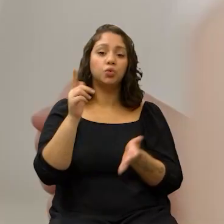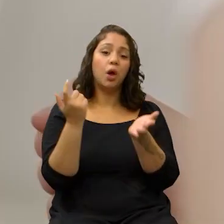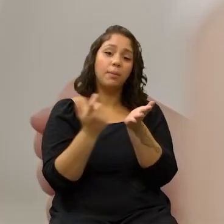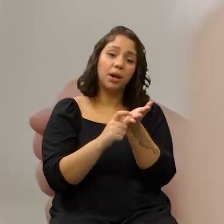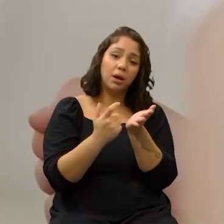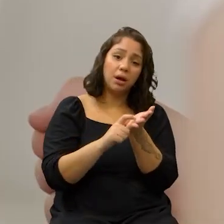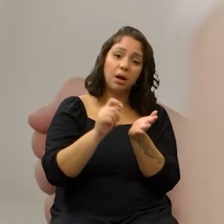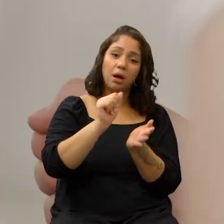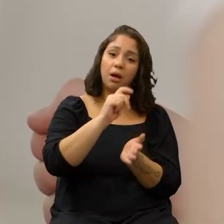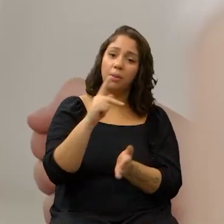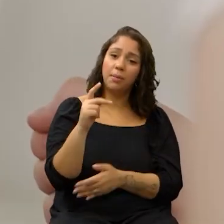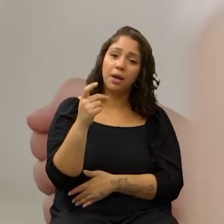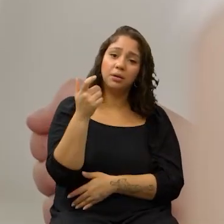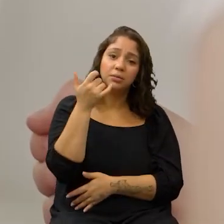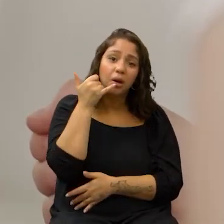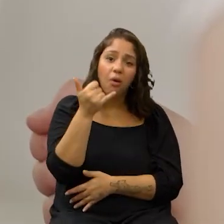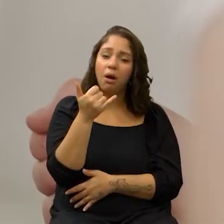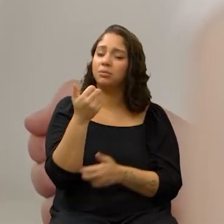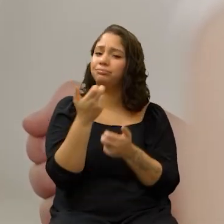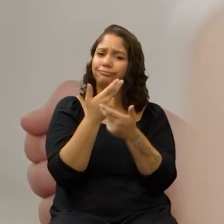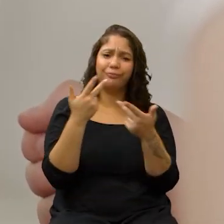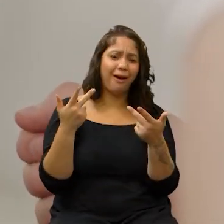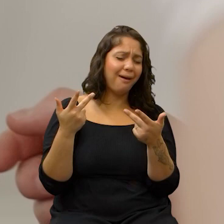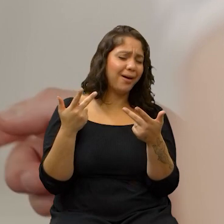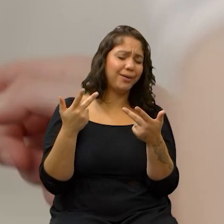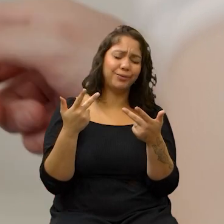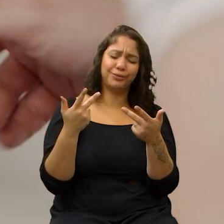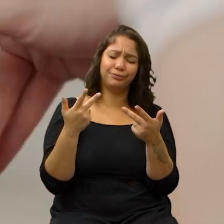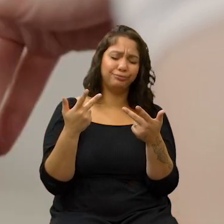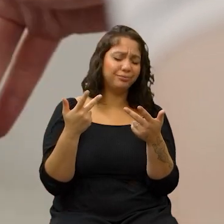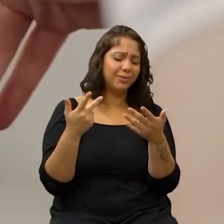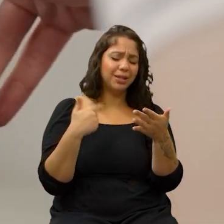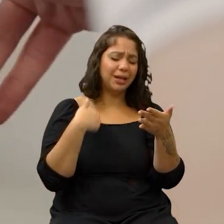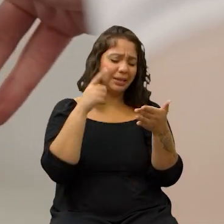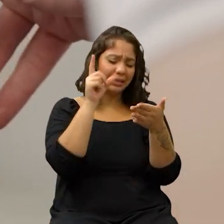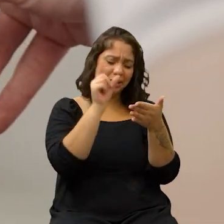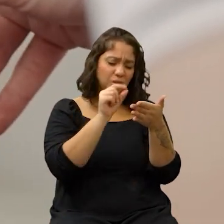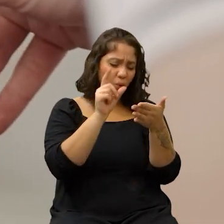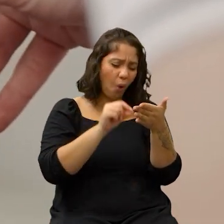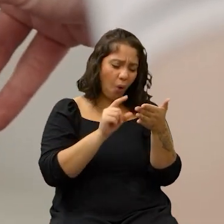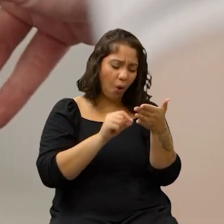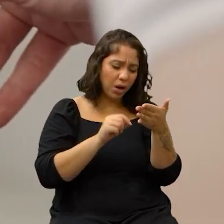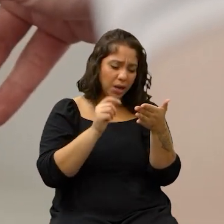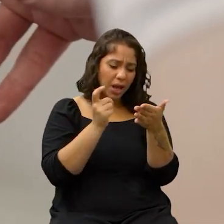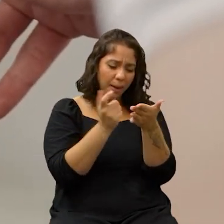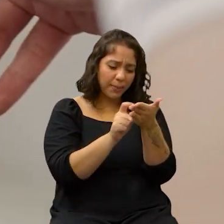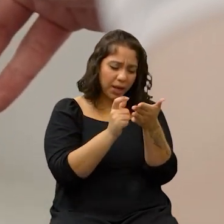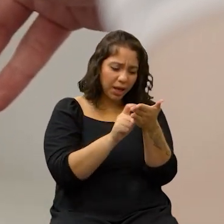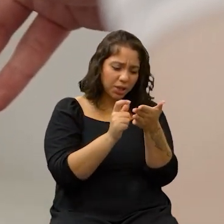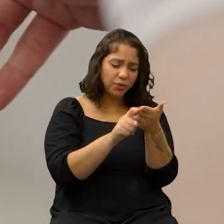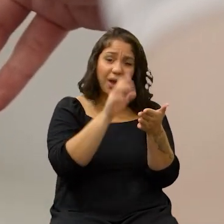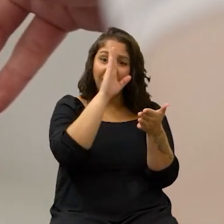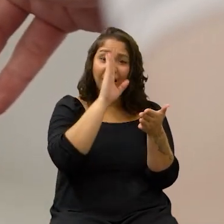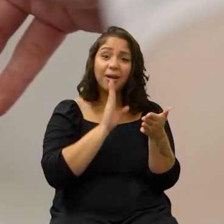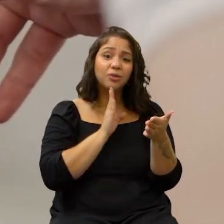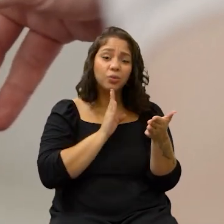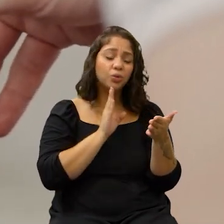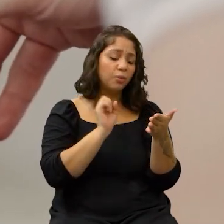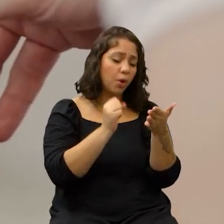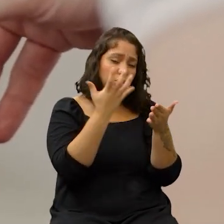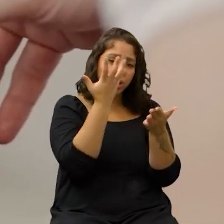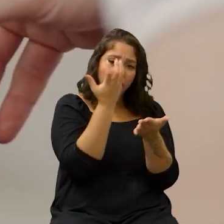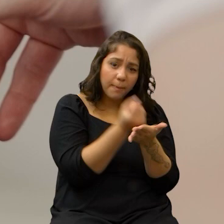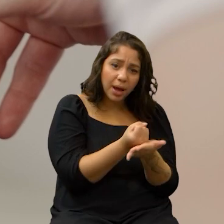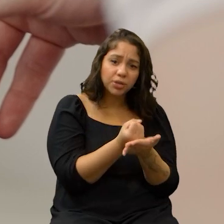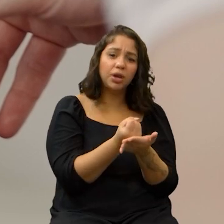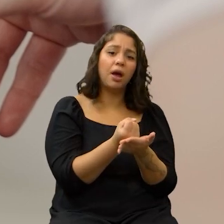de aplicativos de celulares, tem inúmeros aplicativos de celulares que ajudam no controle das finanças pessoais. Aplicativos gratuitos que a pessoa